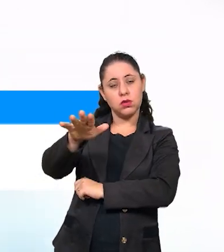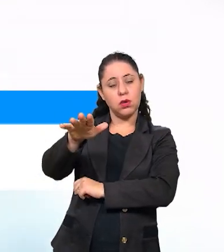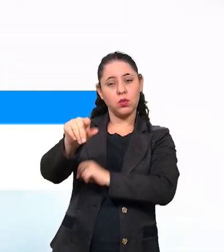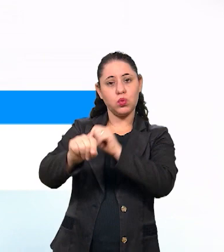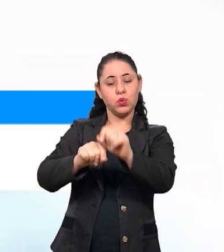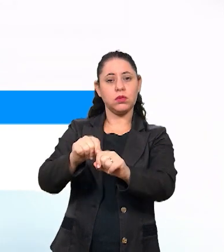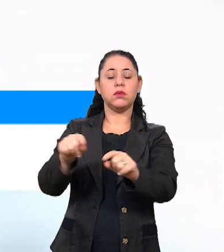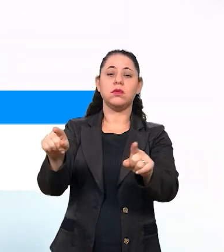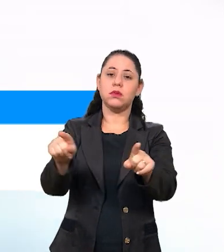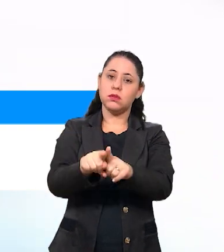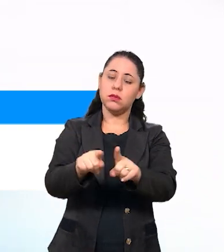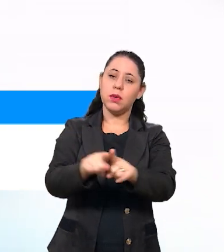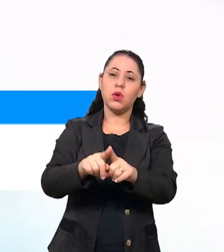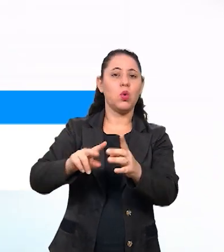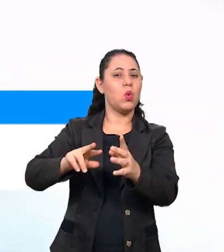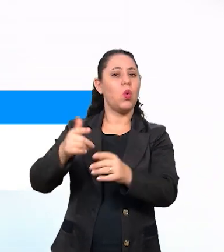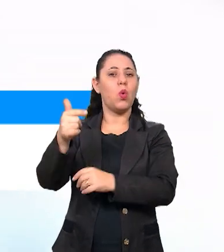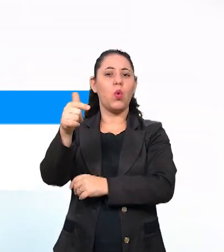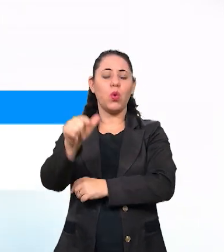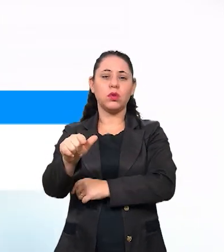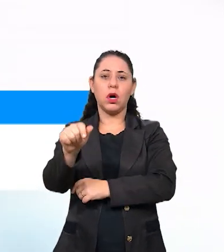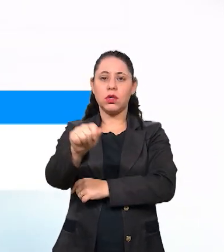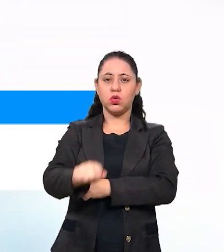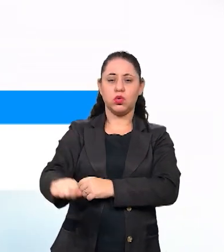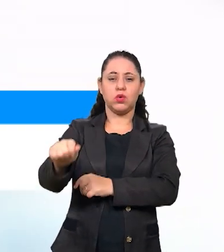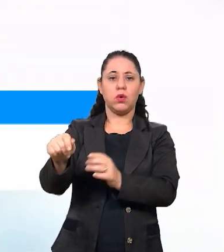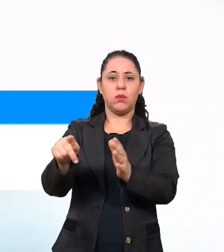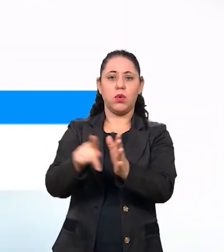como associações, outras